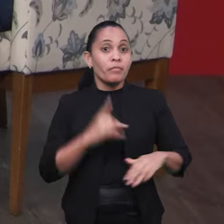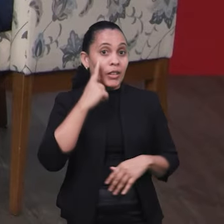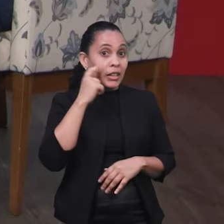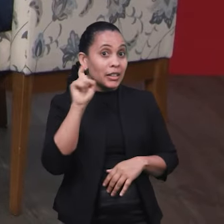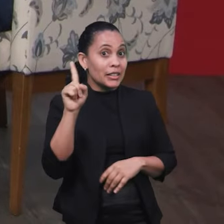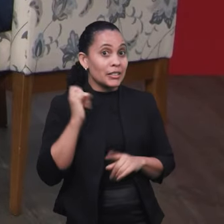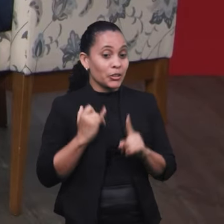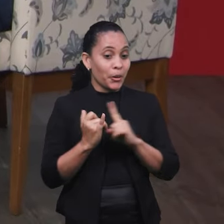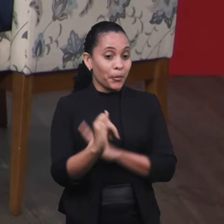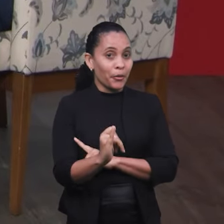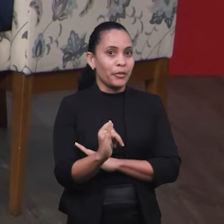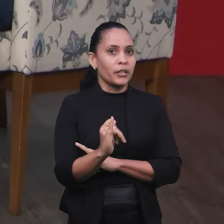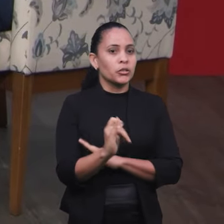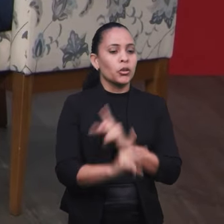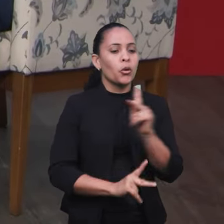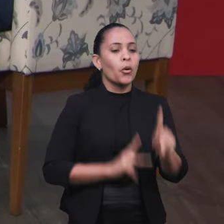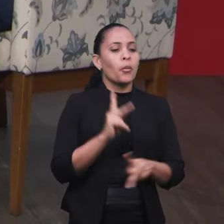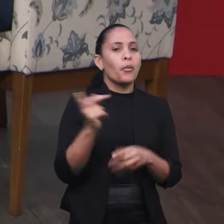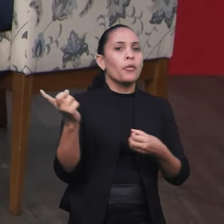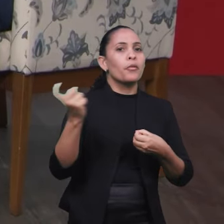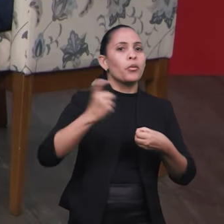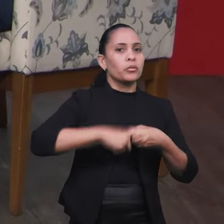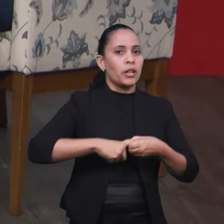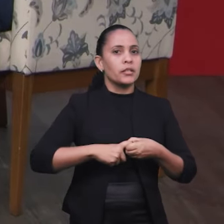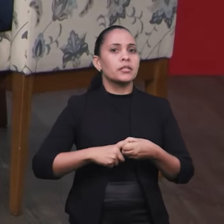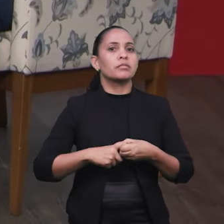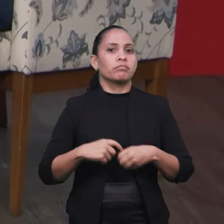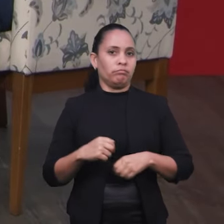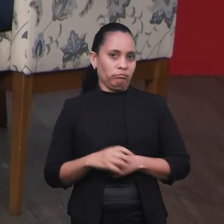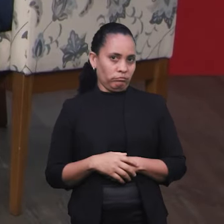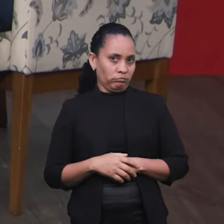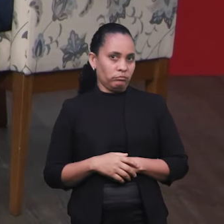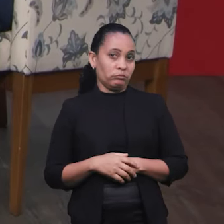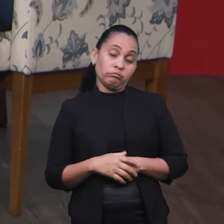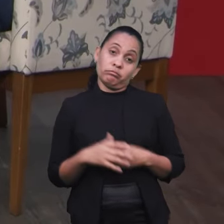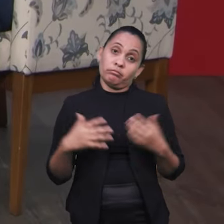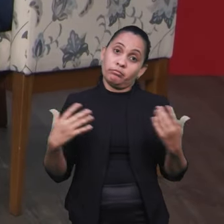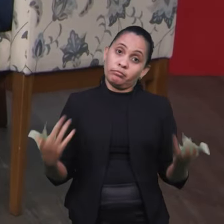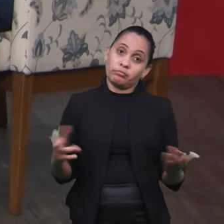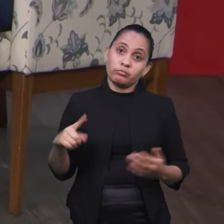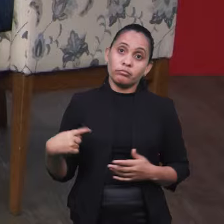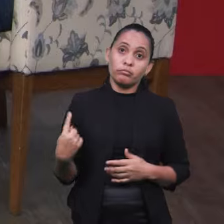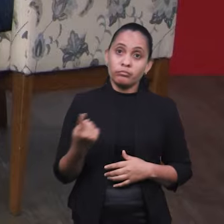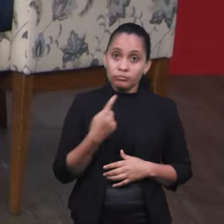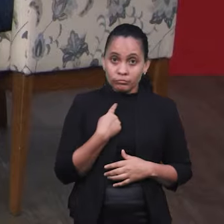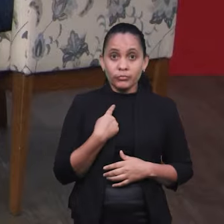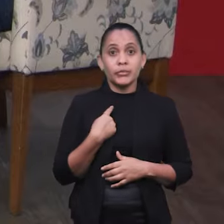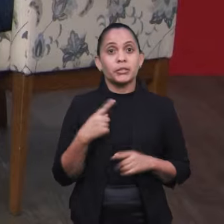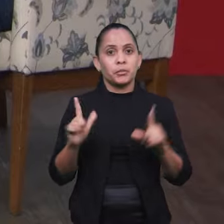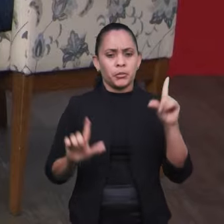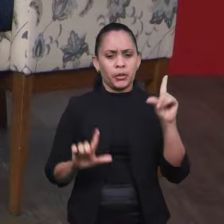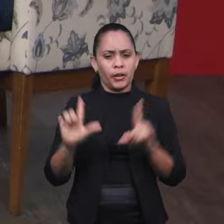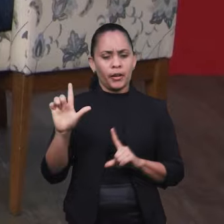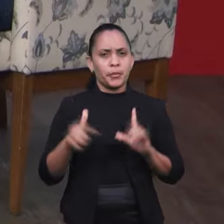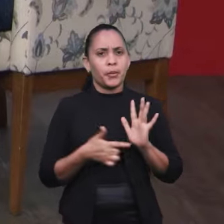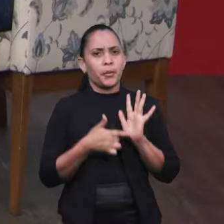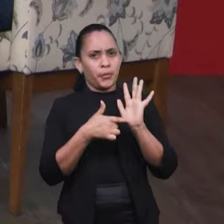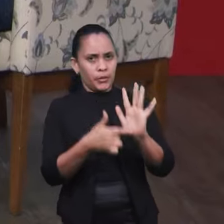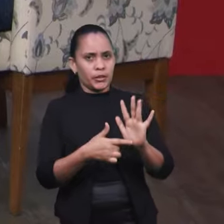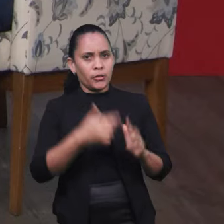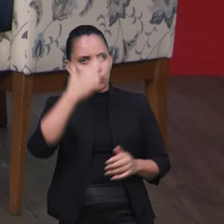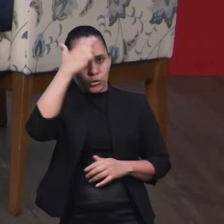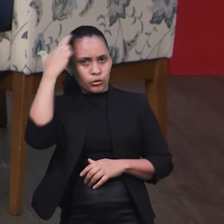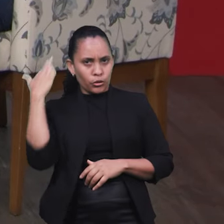Lourenço, que era profético o retorno do povo para a terra, né? Conforme nós, nos penúltimos episódios de